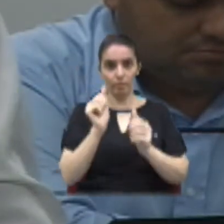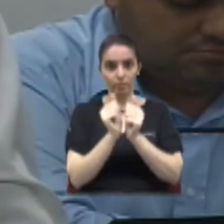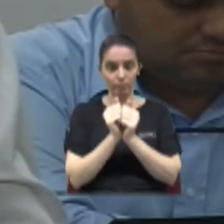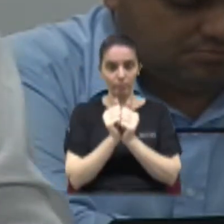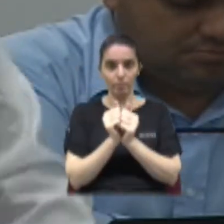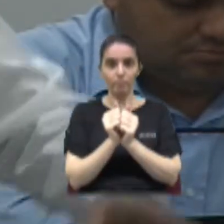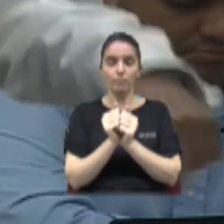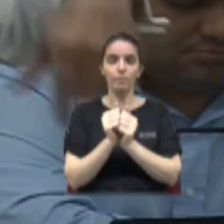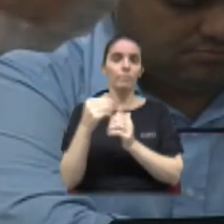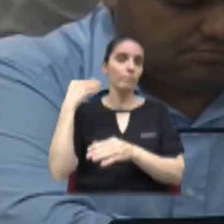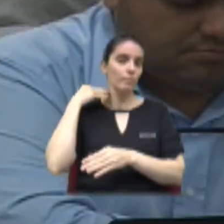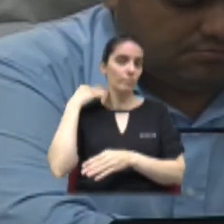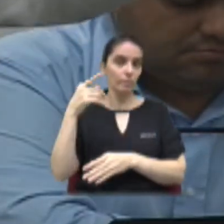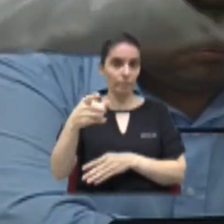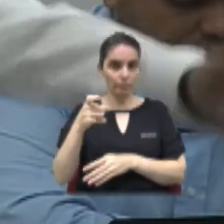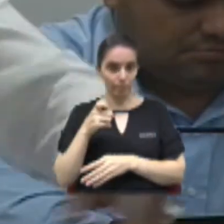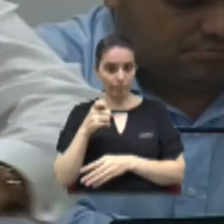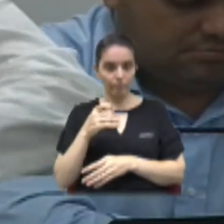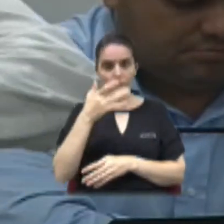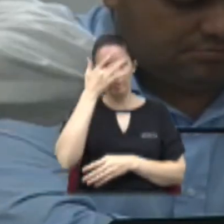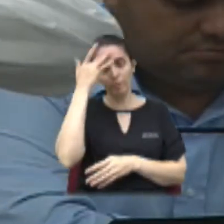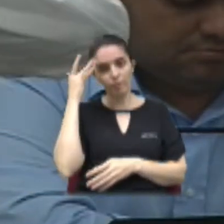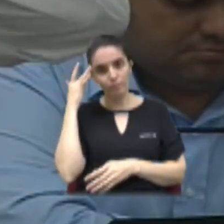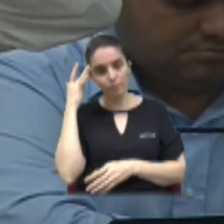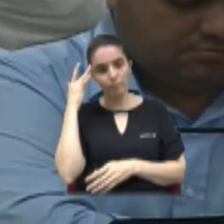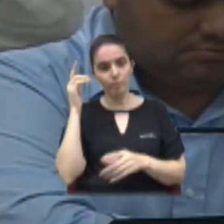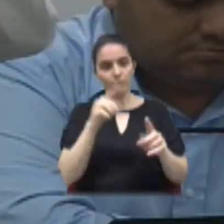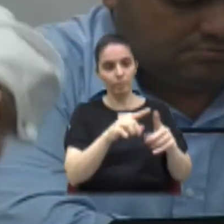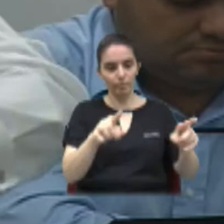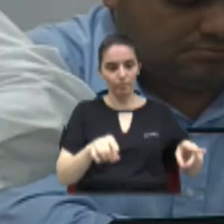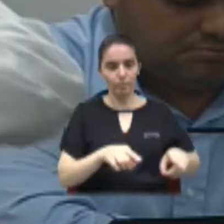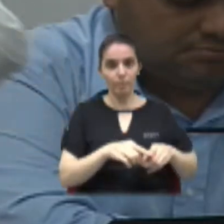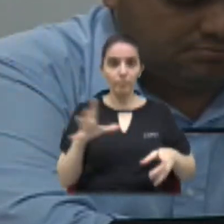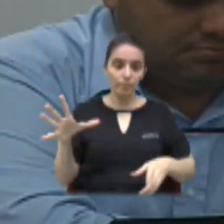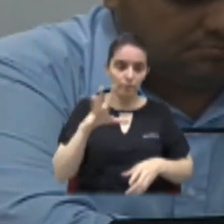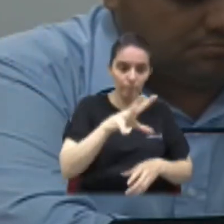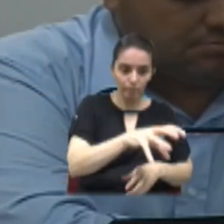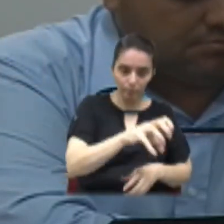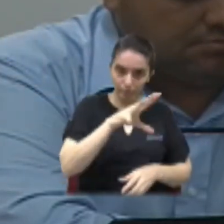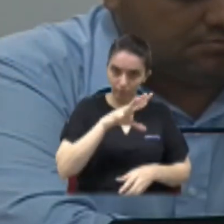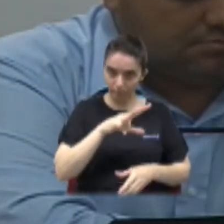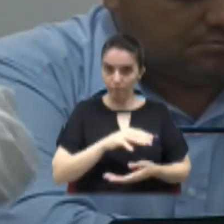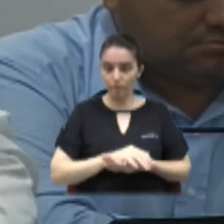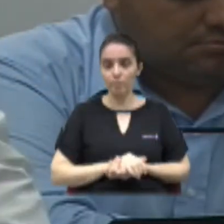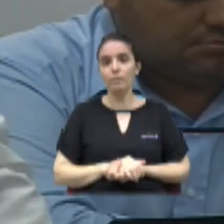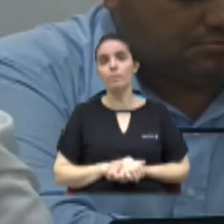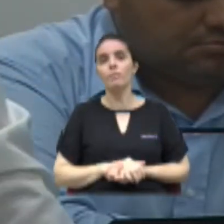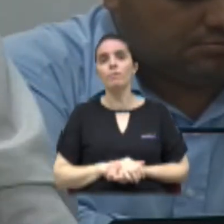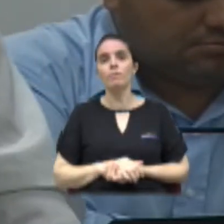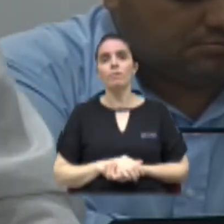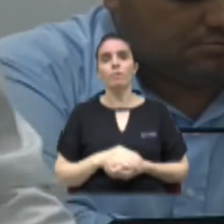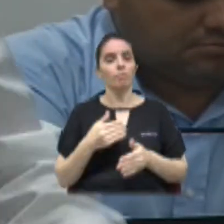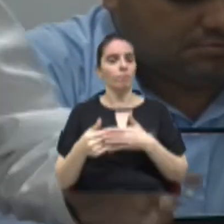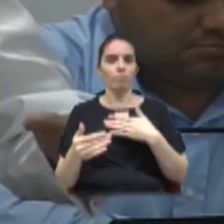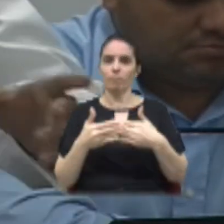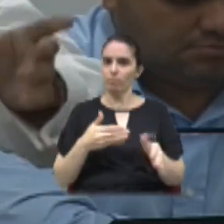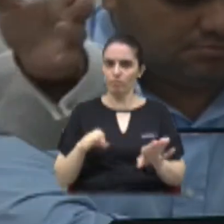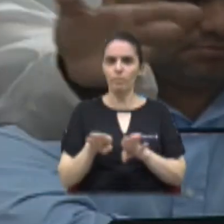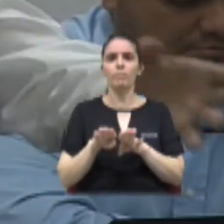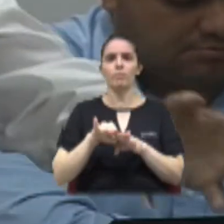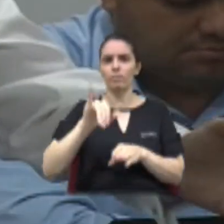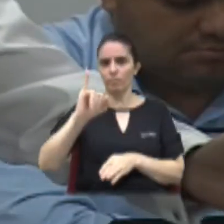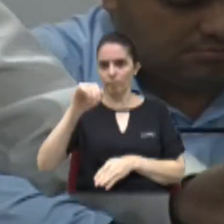maior eleitoralmente, tivesse uma inteligência, uma consciência média de saber que todas as verbas são carimbadas. Nós